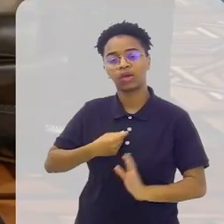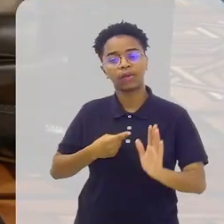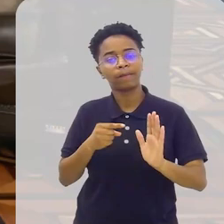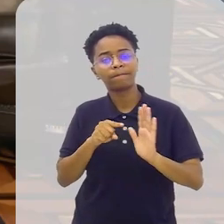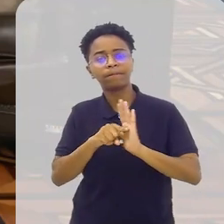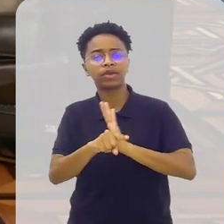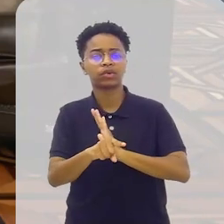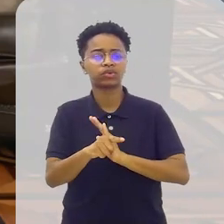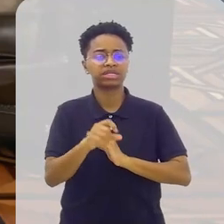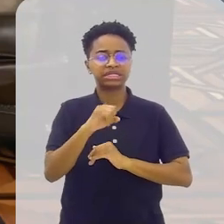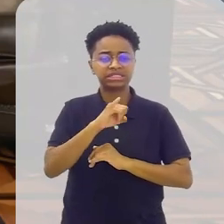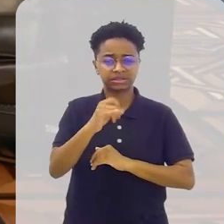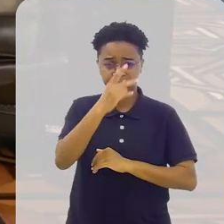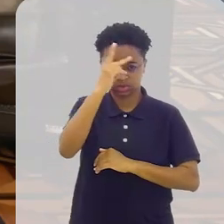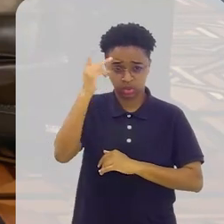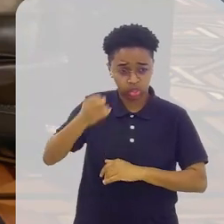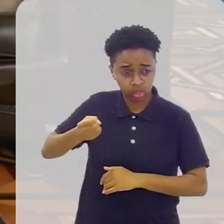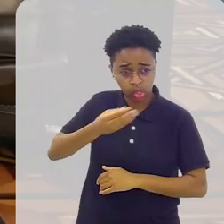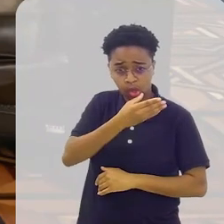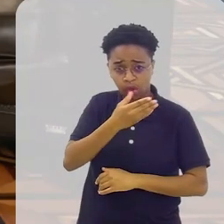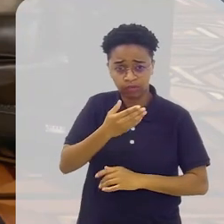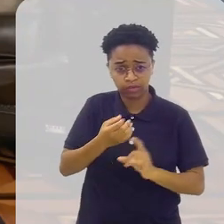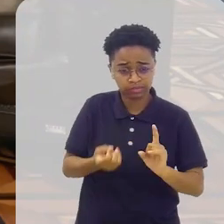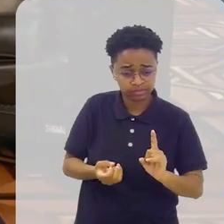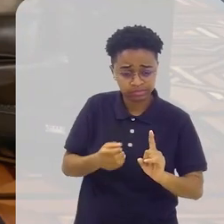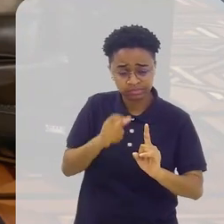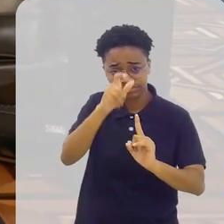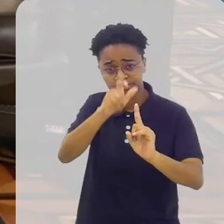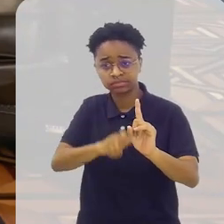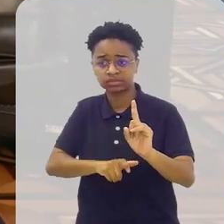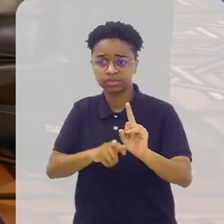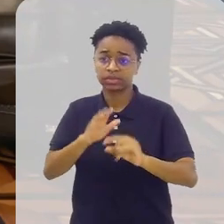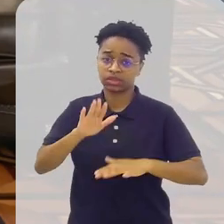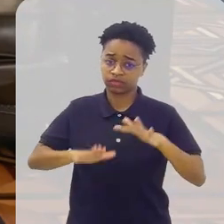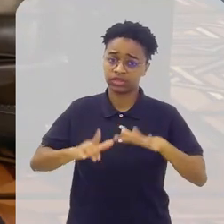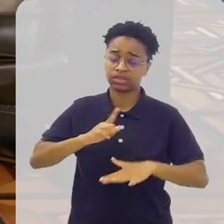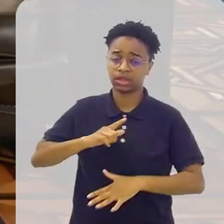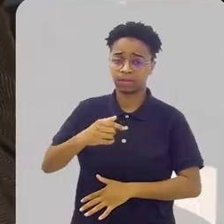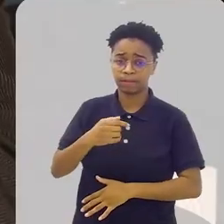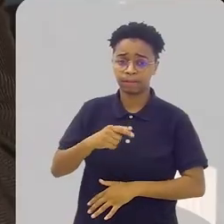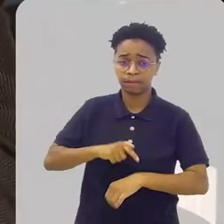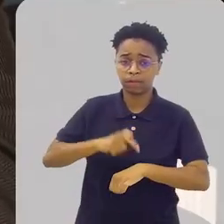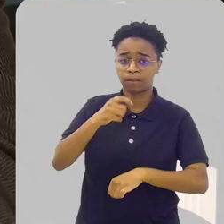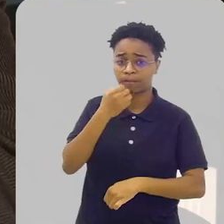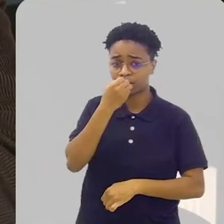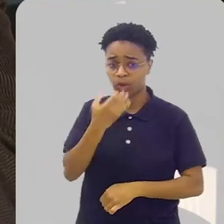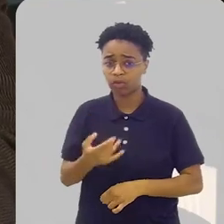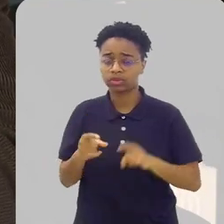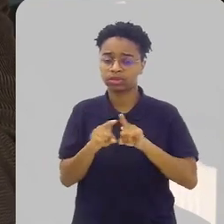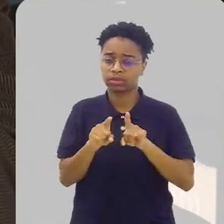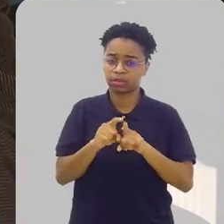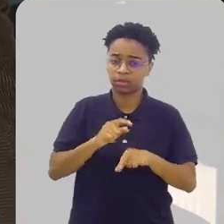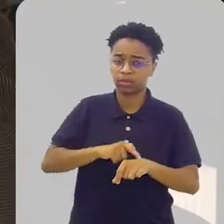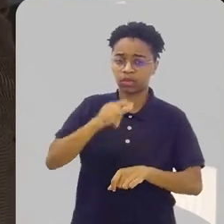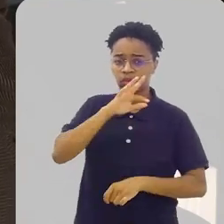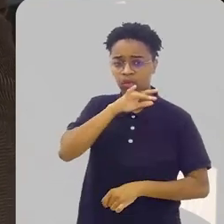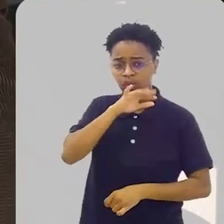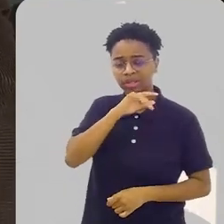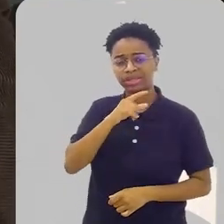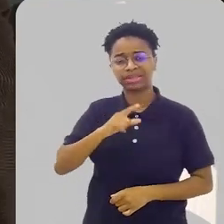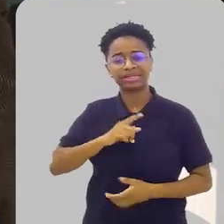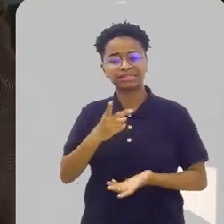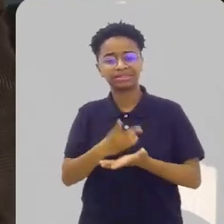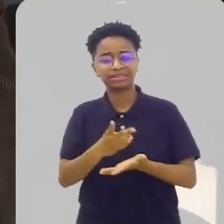eu fico aqui perguntando que todo cantor revelação como você já deve ter passado por bons momentos até por